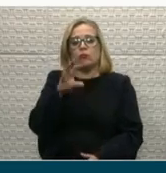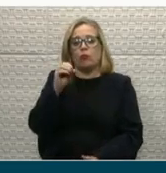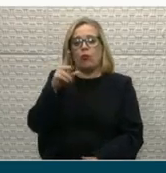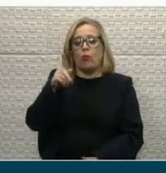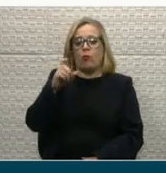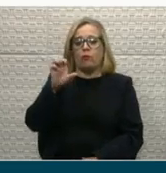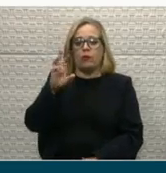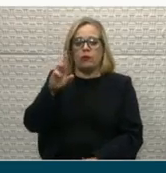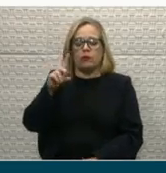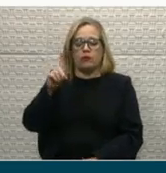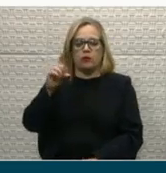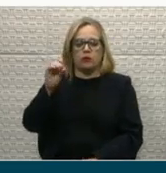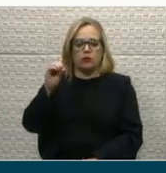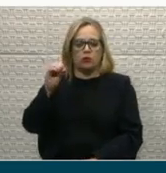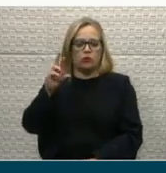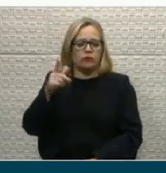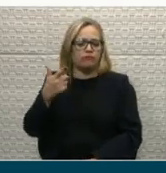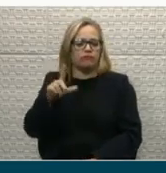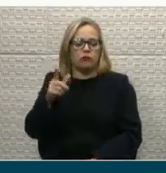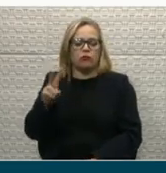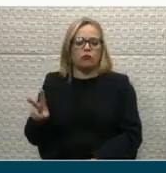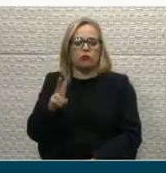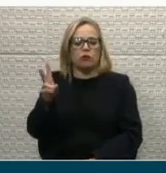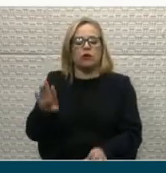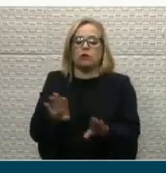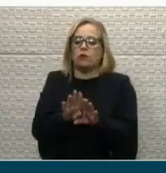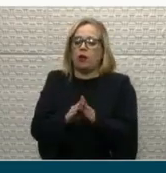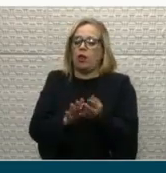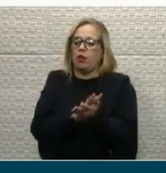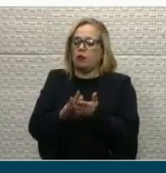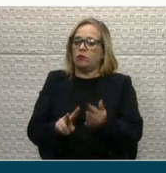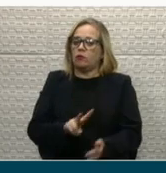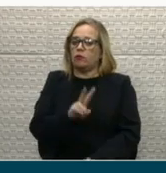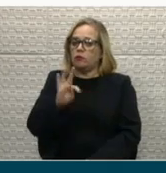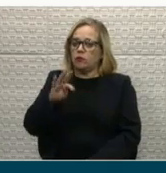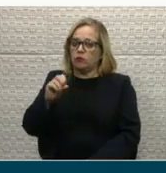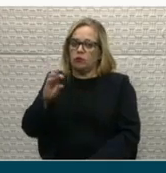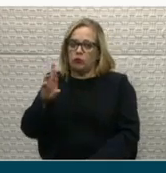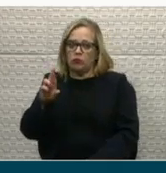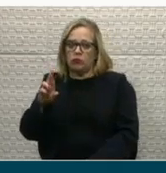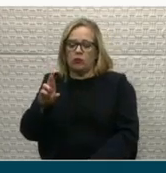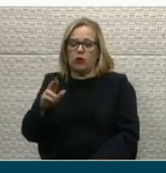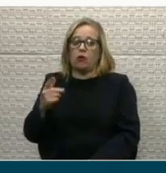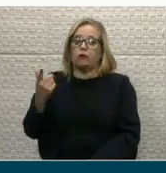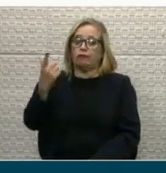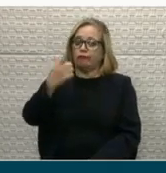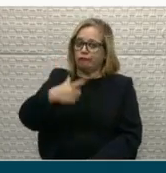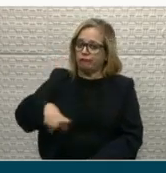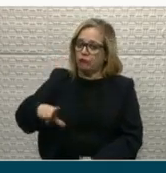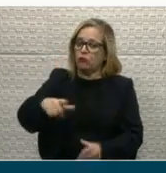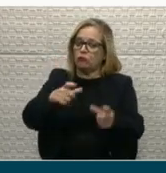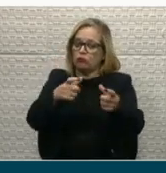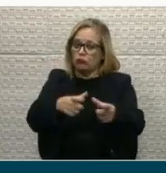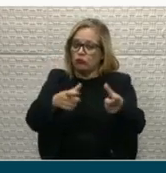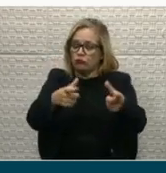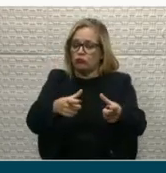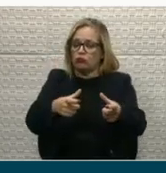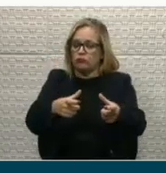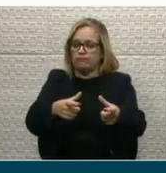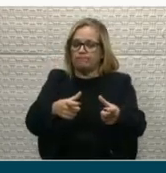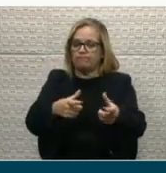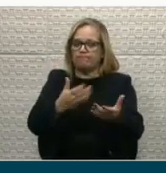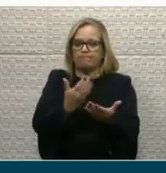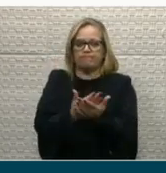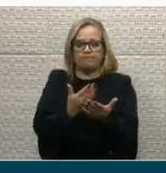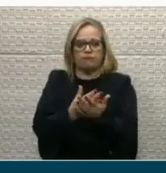que não possui nem autovalor nem autovetor. Agora, se nós expandirmos esses espaços, trabalharmos, por